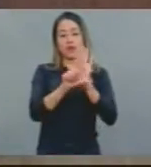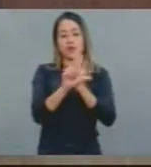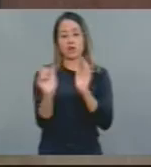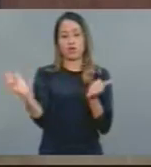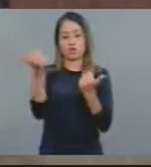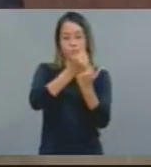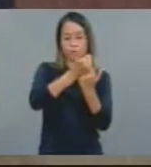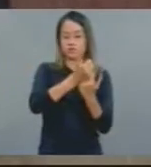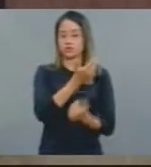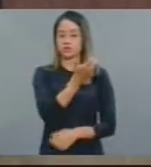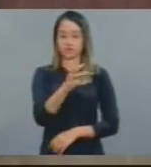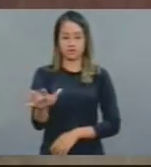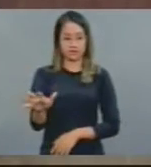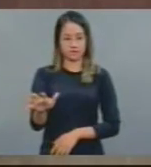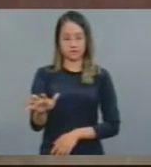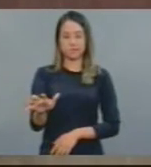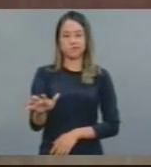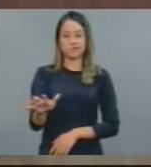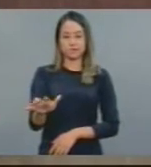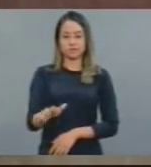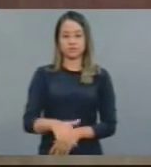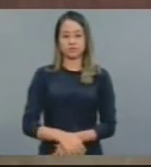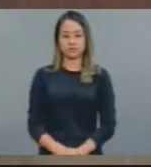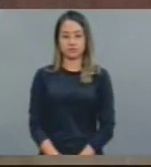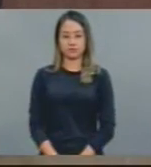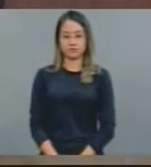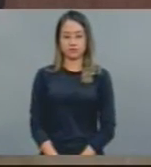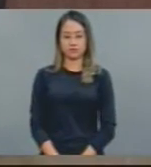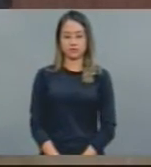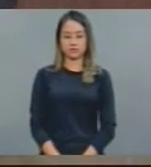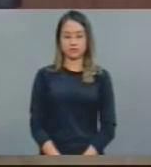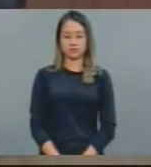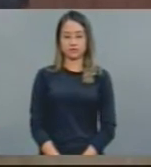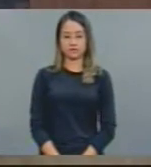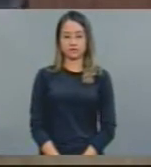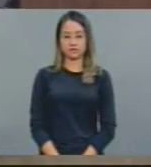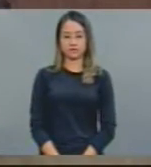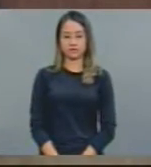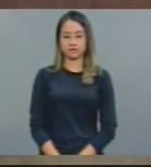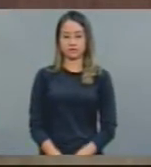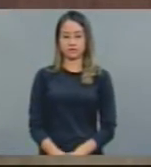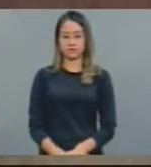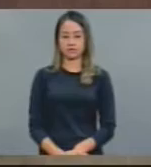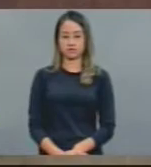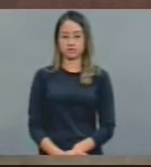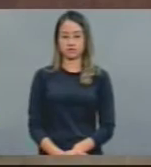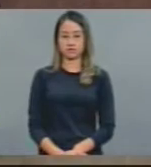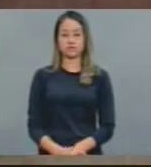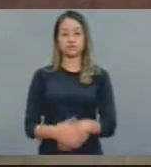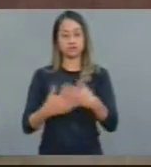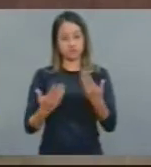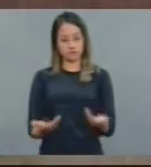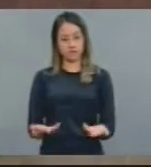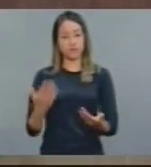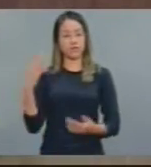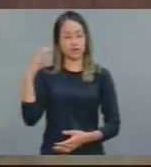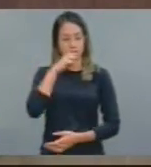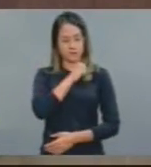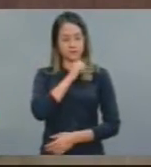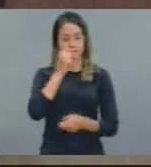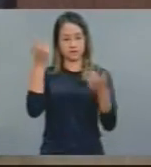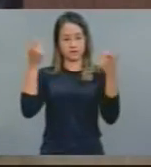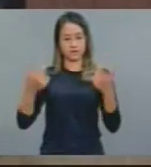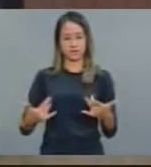no sentido de conseguir garantir alguns direitos. E vou muito rapidamente falar